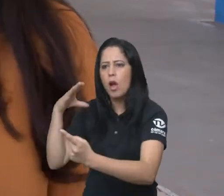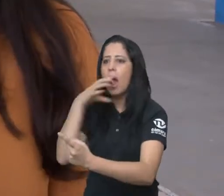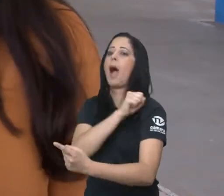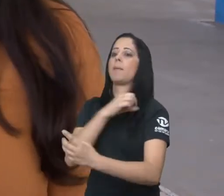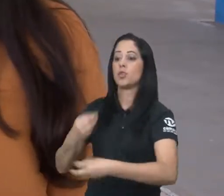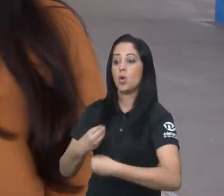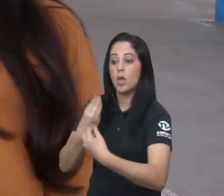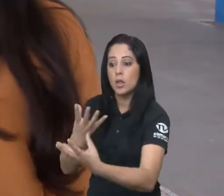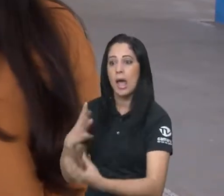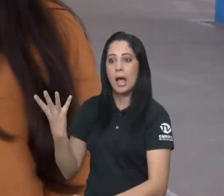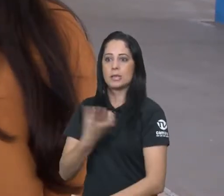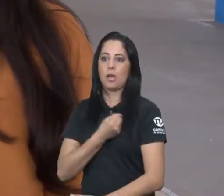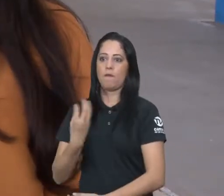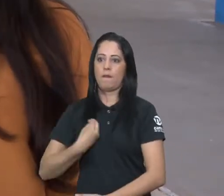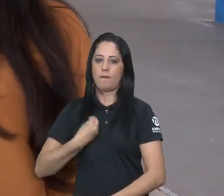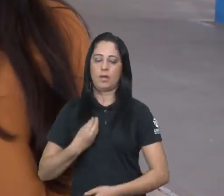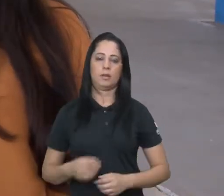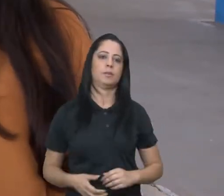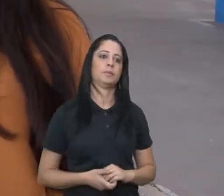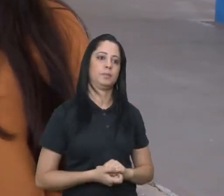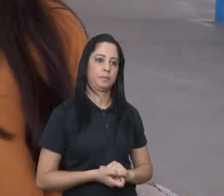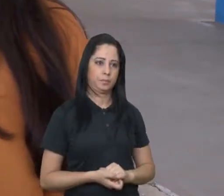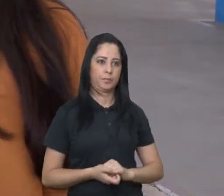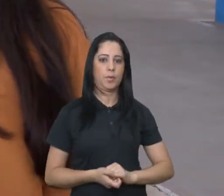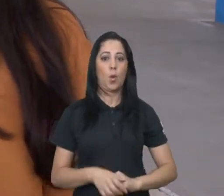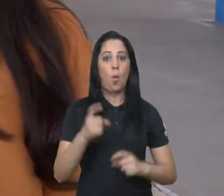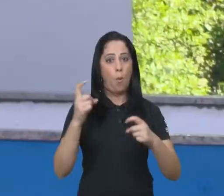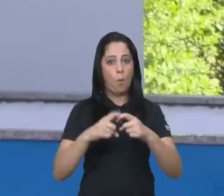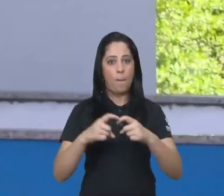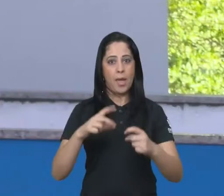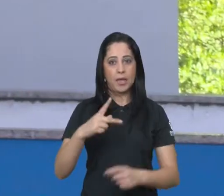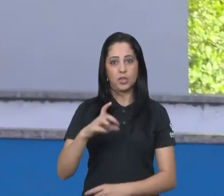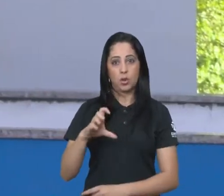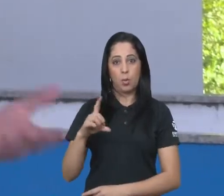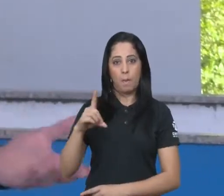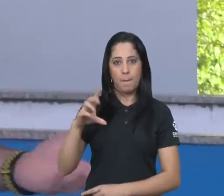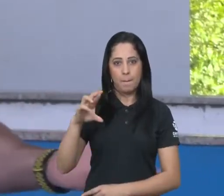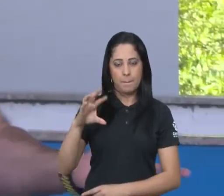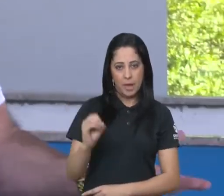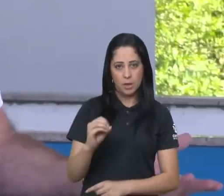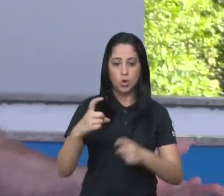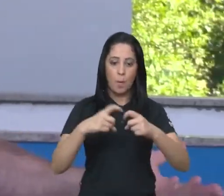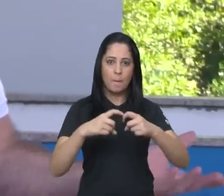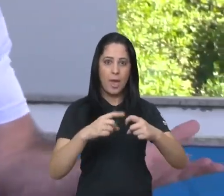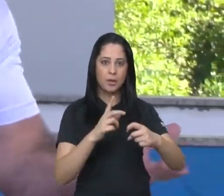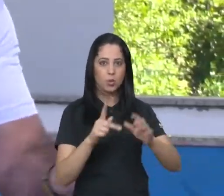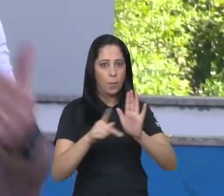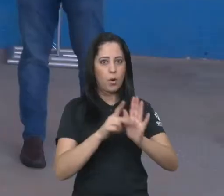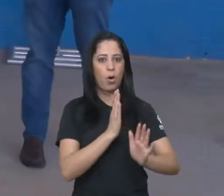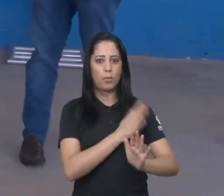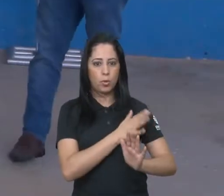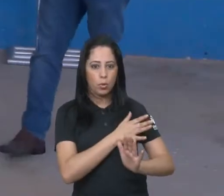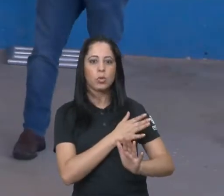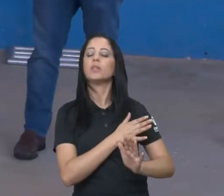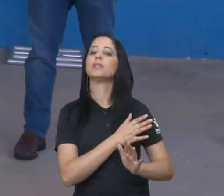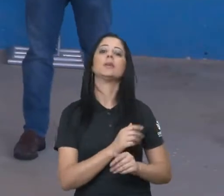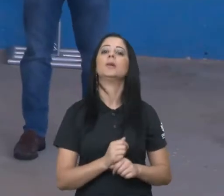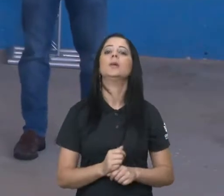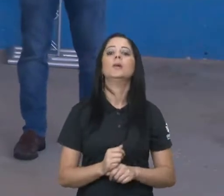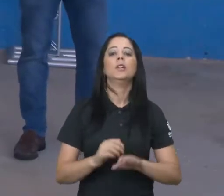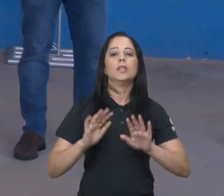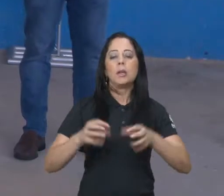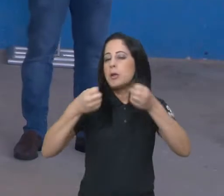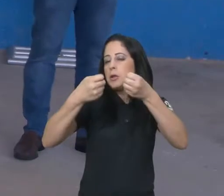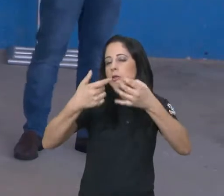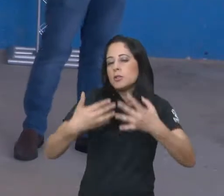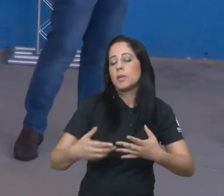encurtada que vai com certeza garantir a vida e salvar muitas vidas mais. O cardiologista Pedro Dutini, representante do